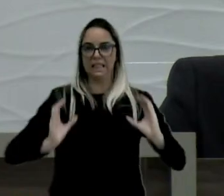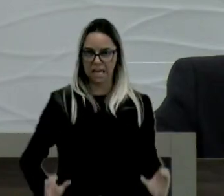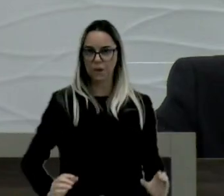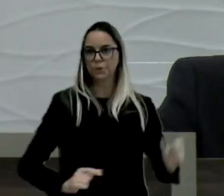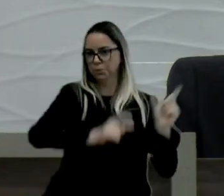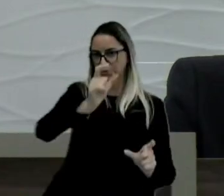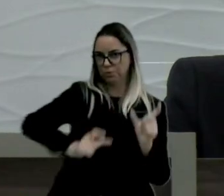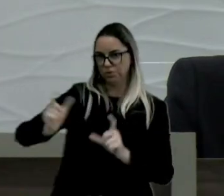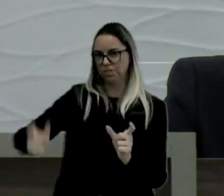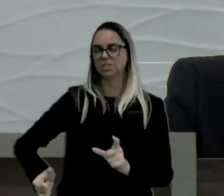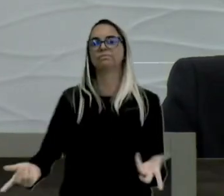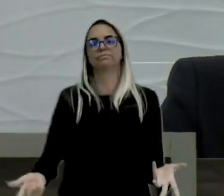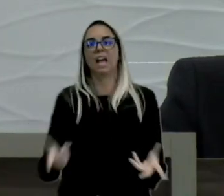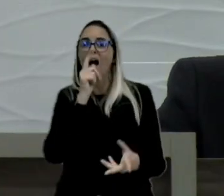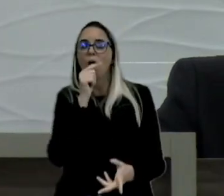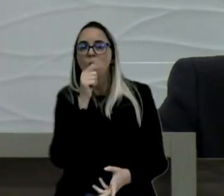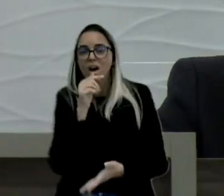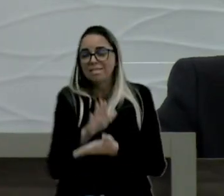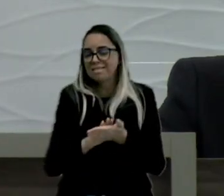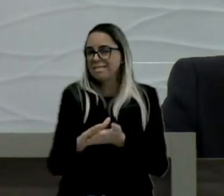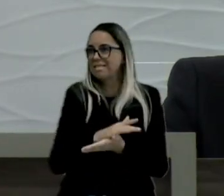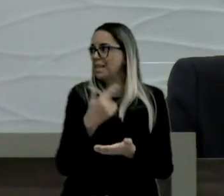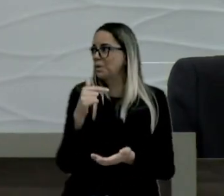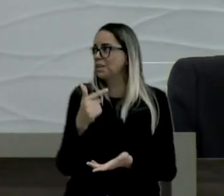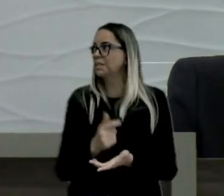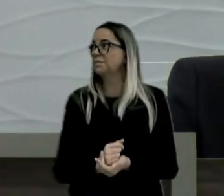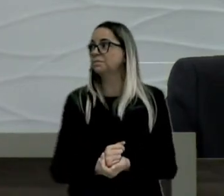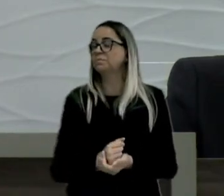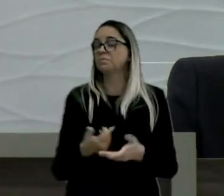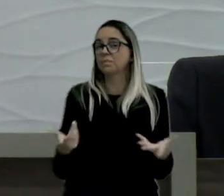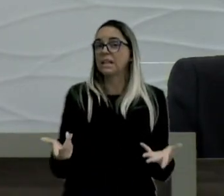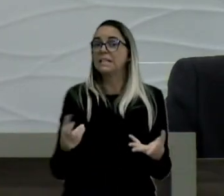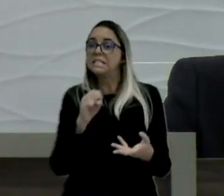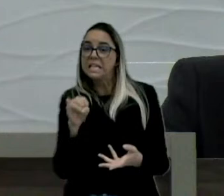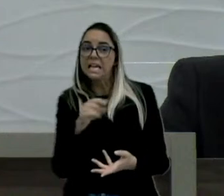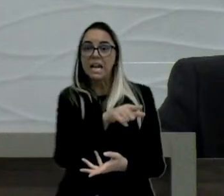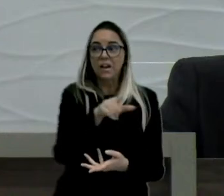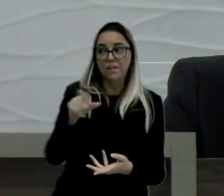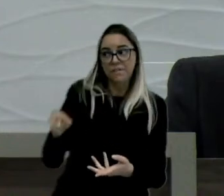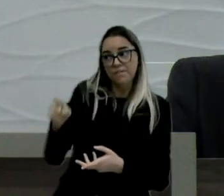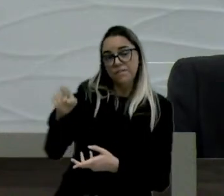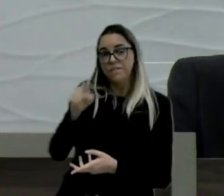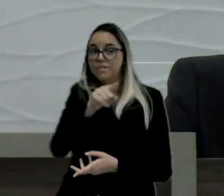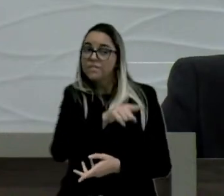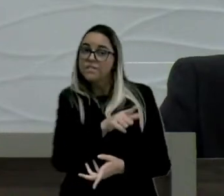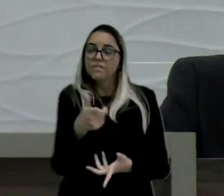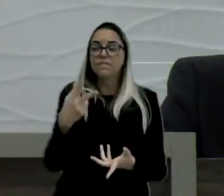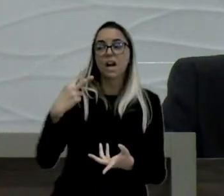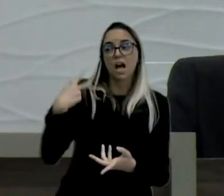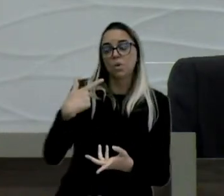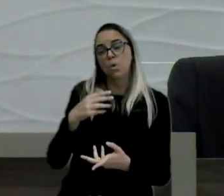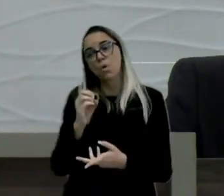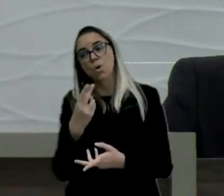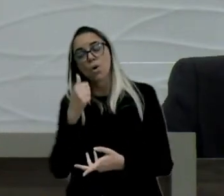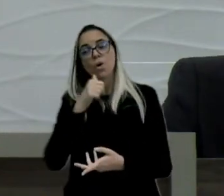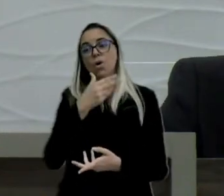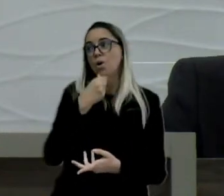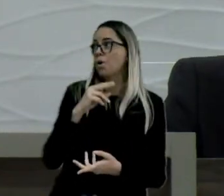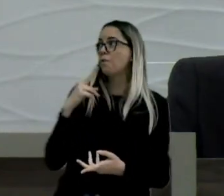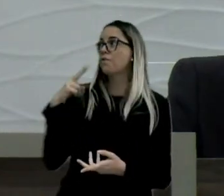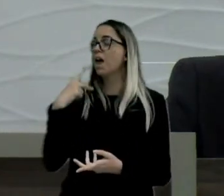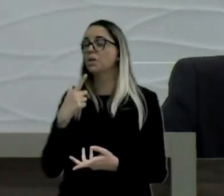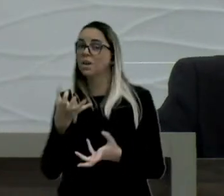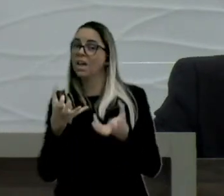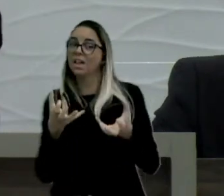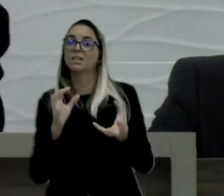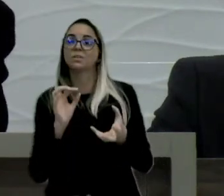me ativo a esse assunto E caso caso algum colega Vereador vereadora queira